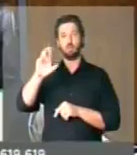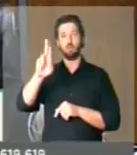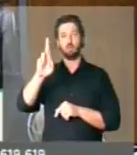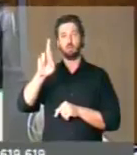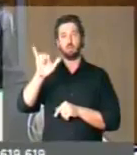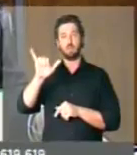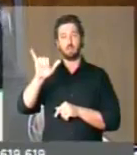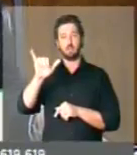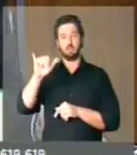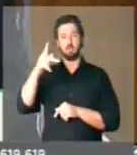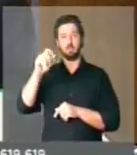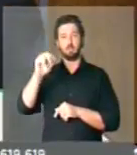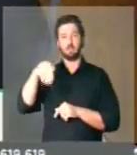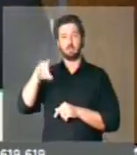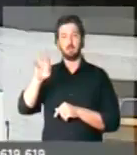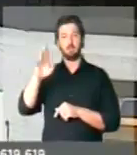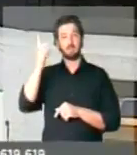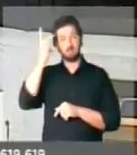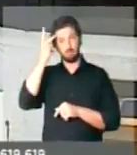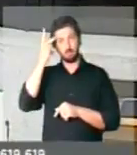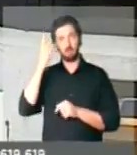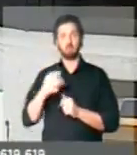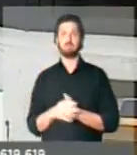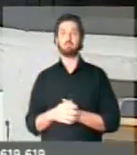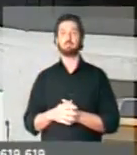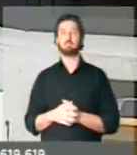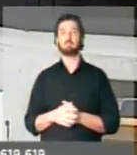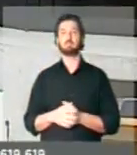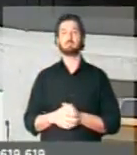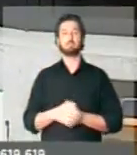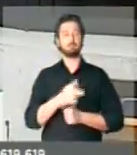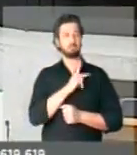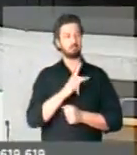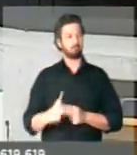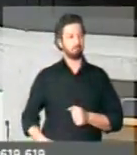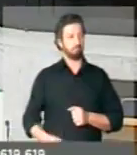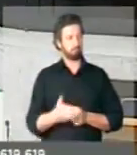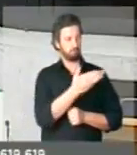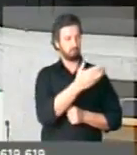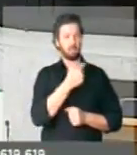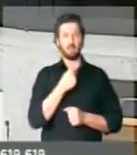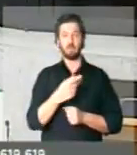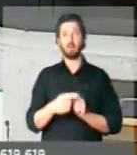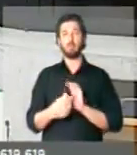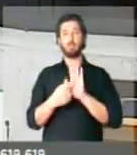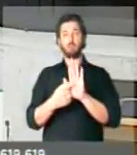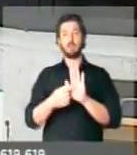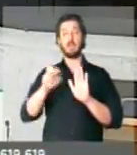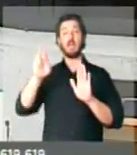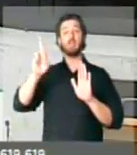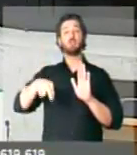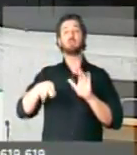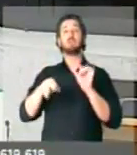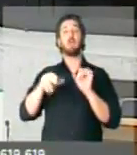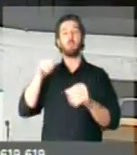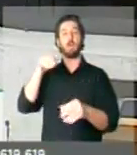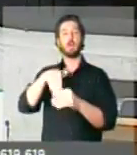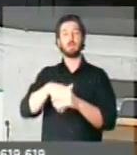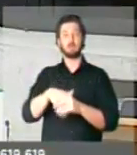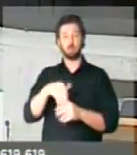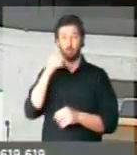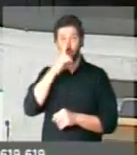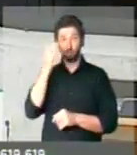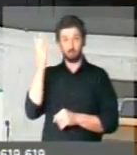PSDB de São Paulo. Senhor presidente, eu queria aqui me reportar ao resultado das eleições. No